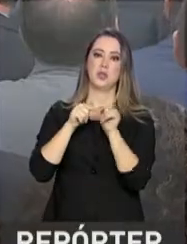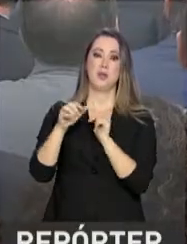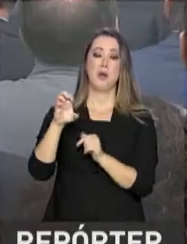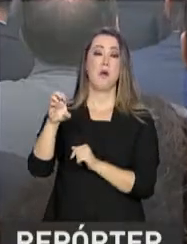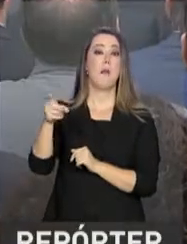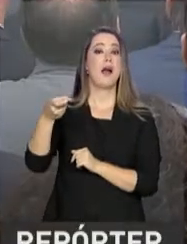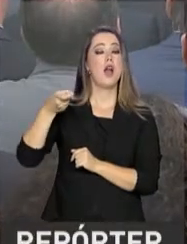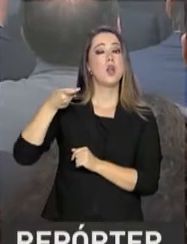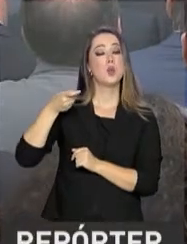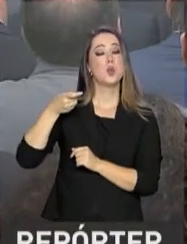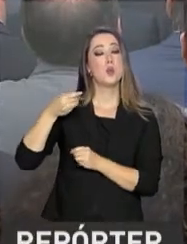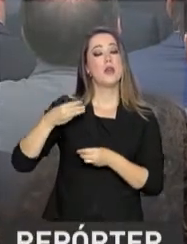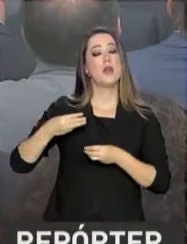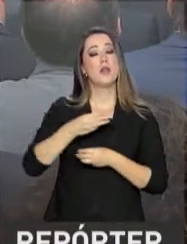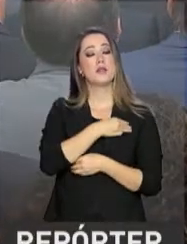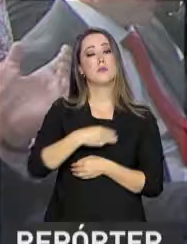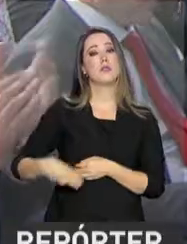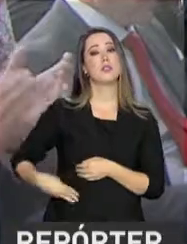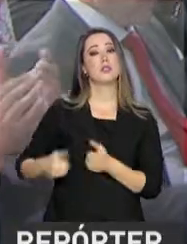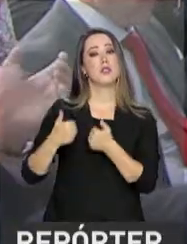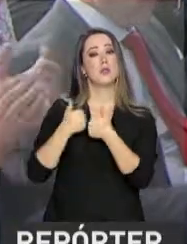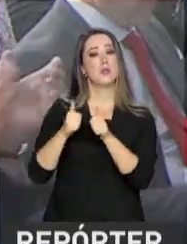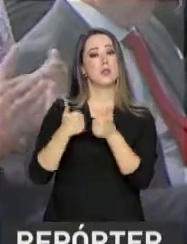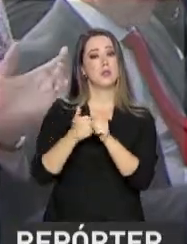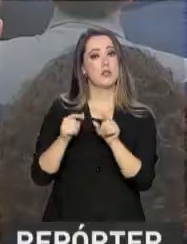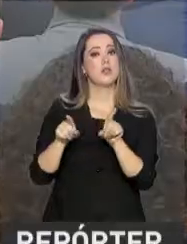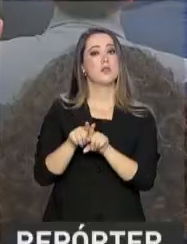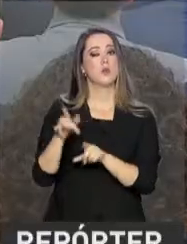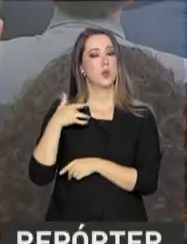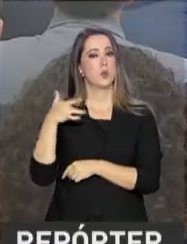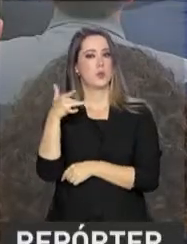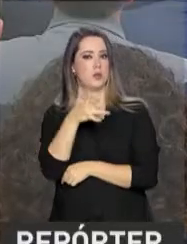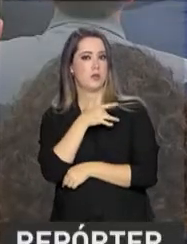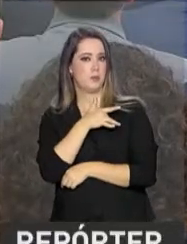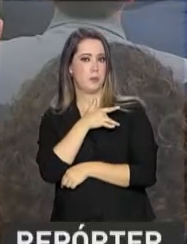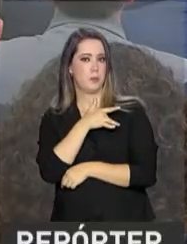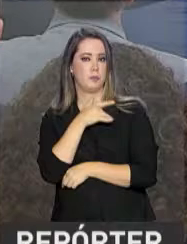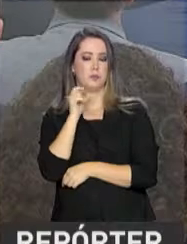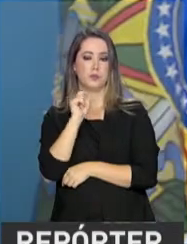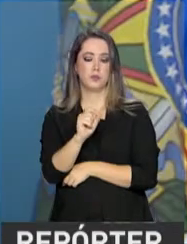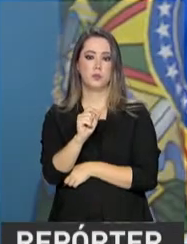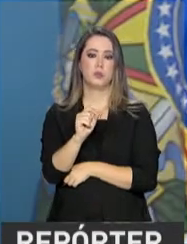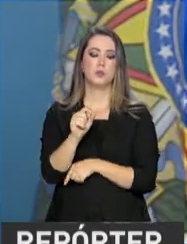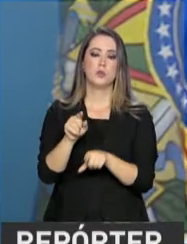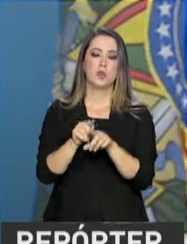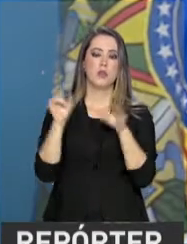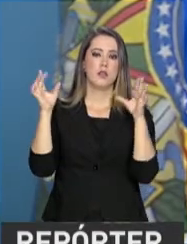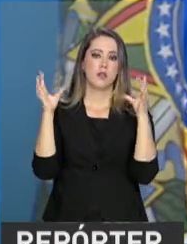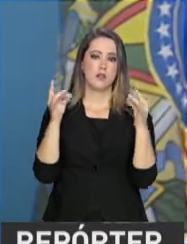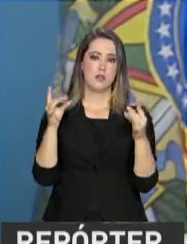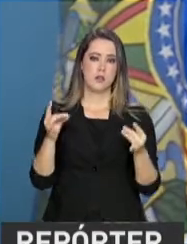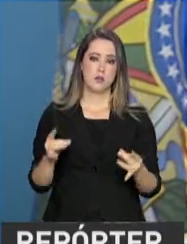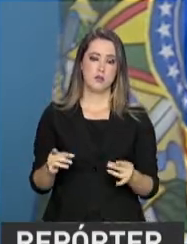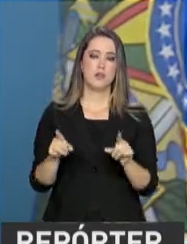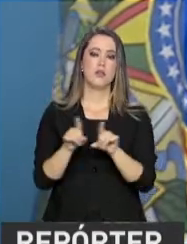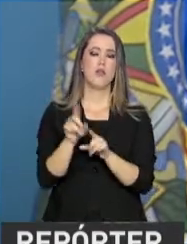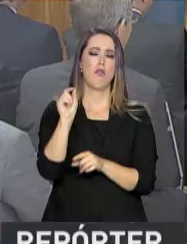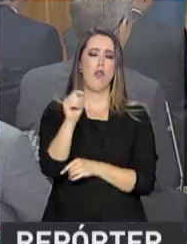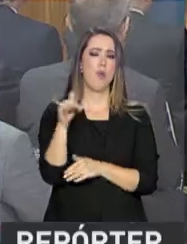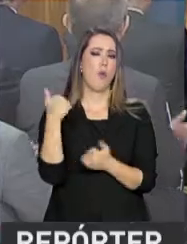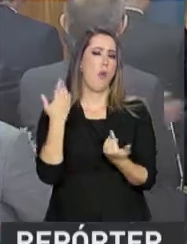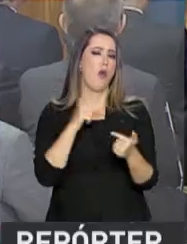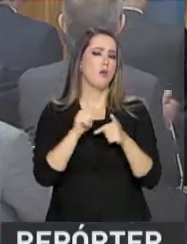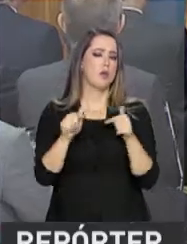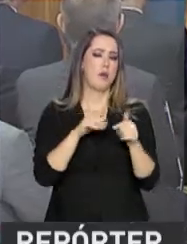ministros dos transportes maurício quintella e da saúde ricardo barros ele destacou o trabalho com responsabilidade